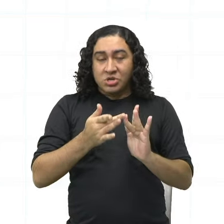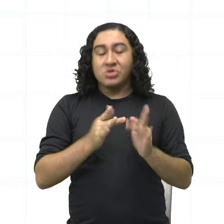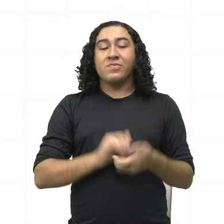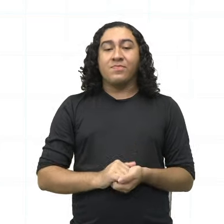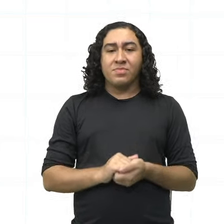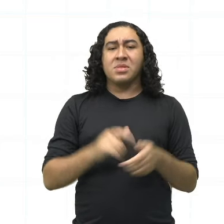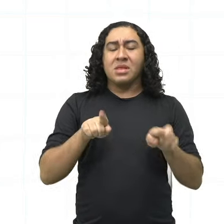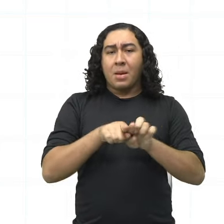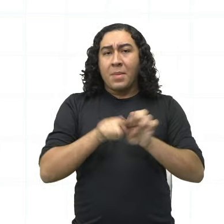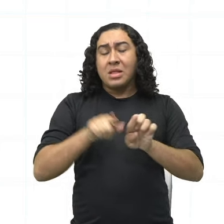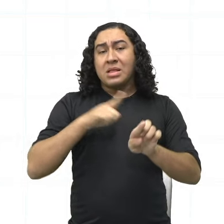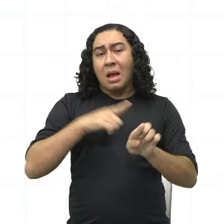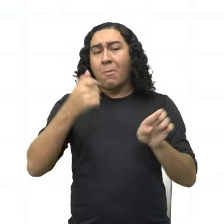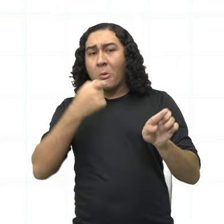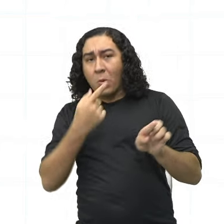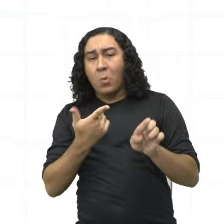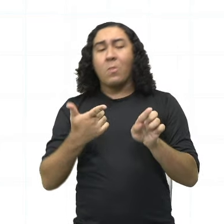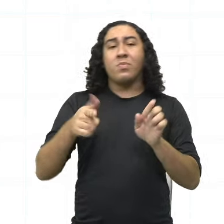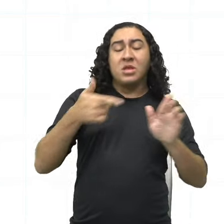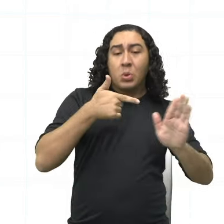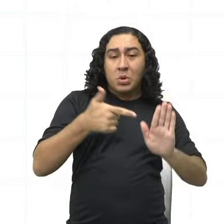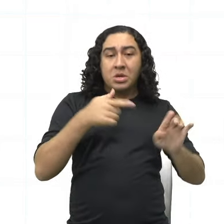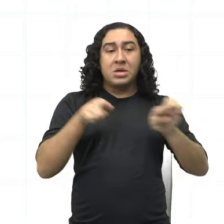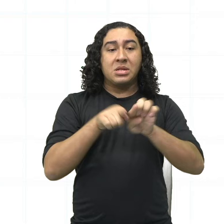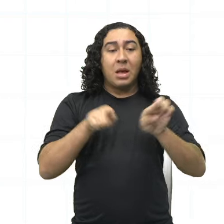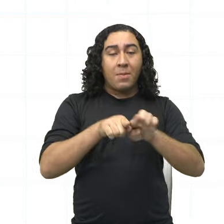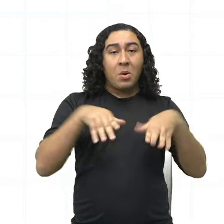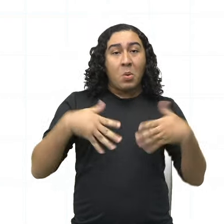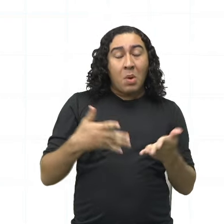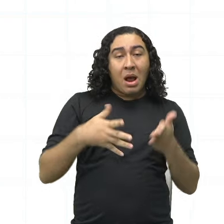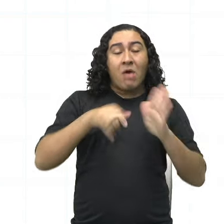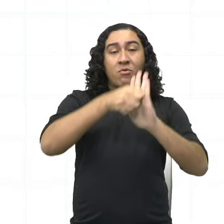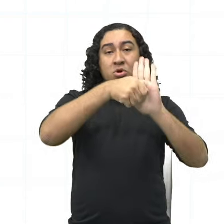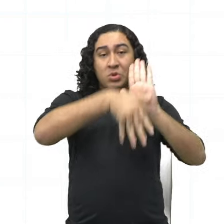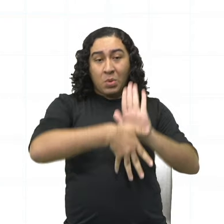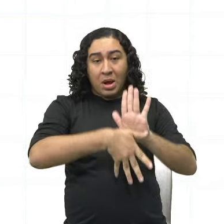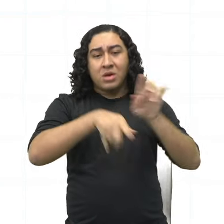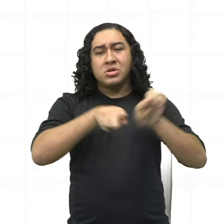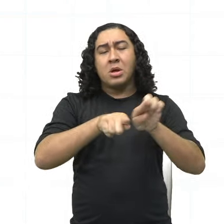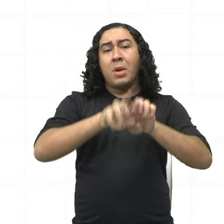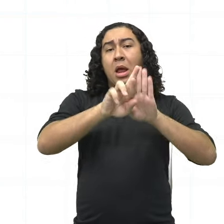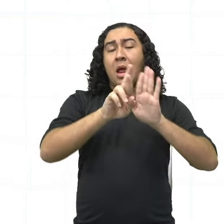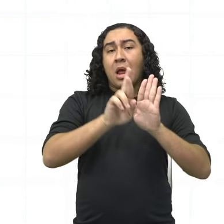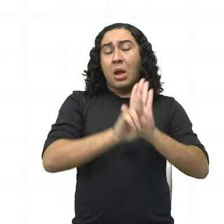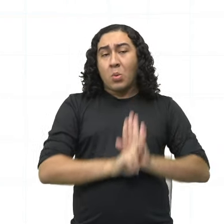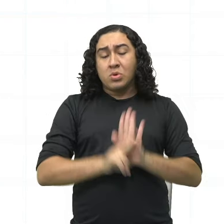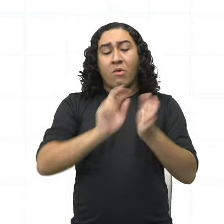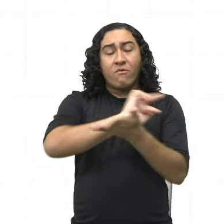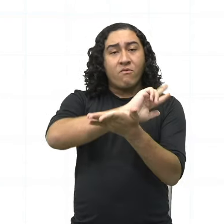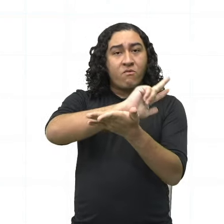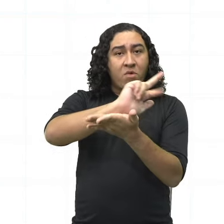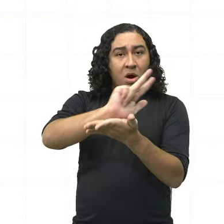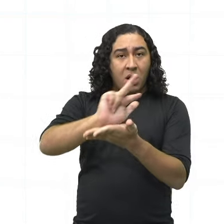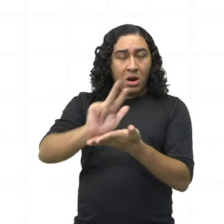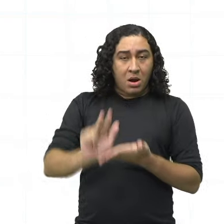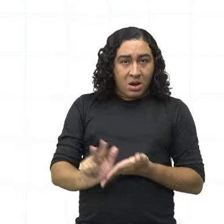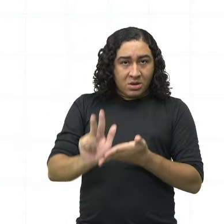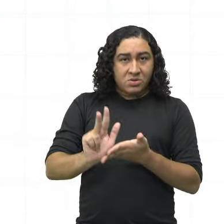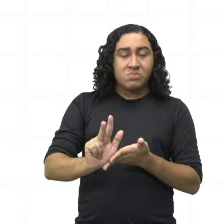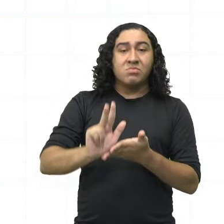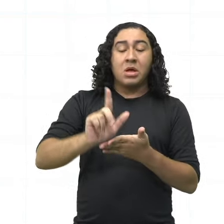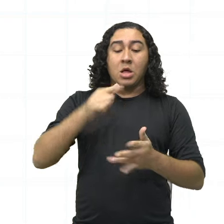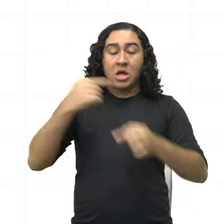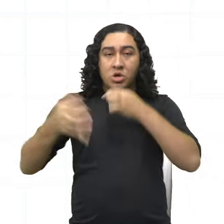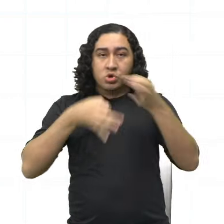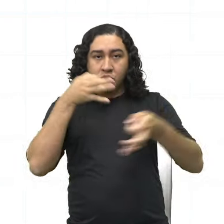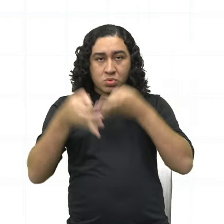e ironia, figuras de linguagem, recursos iconográficos, recursos de várias linguagens na construção do discurso